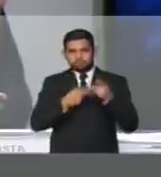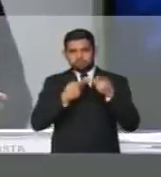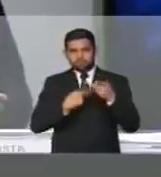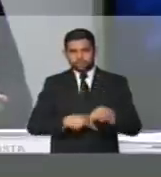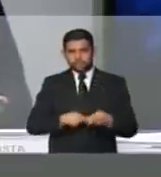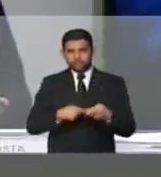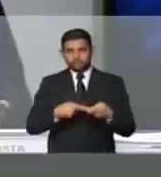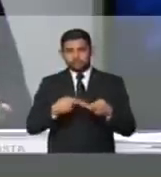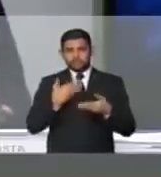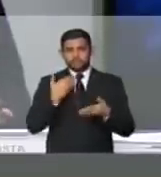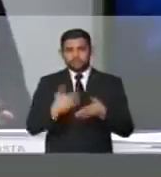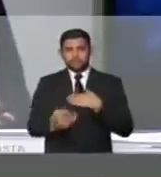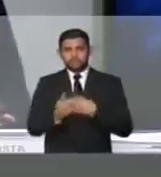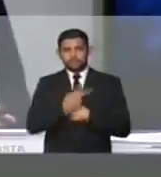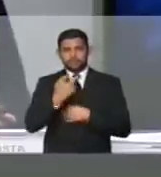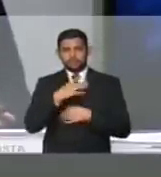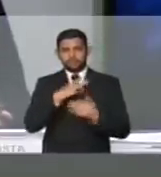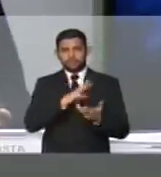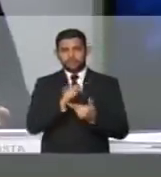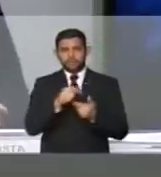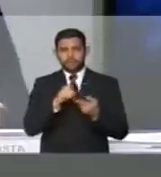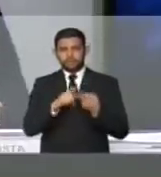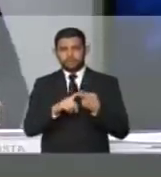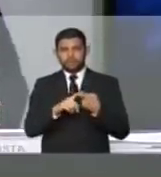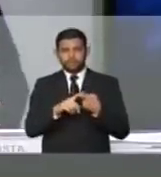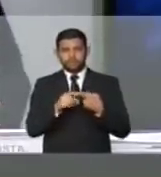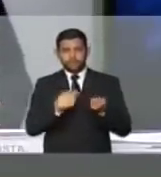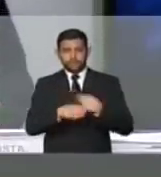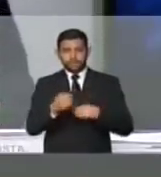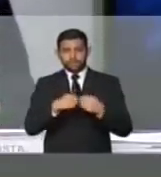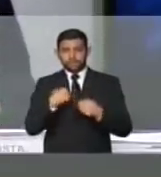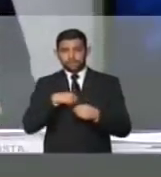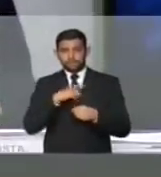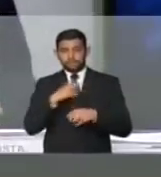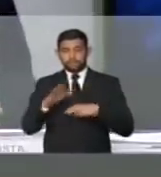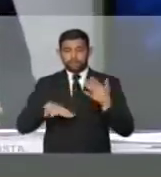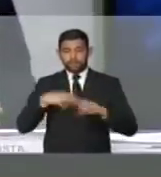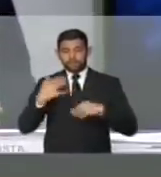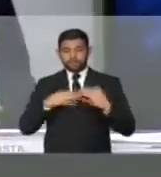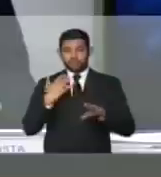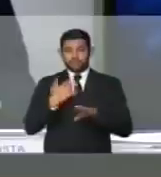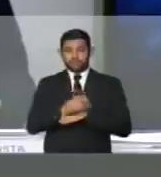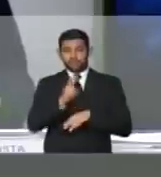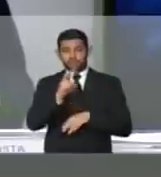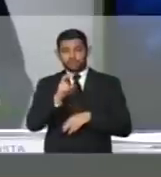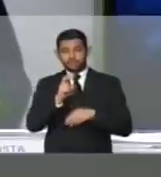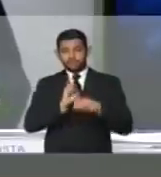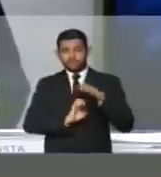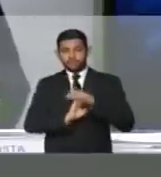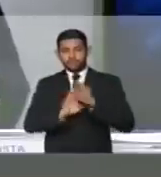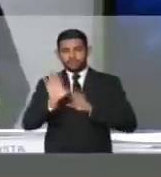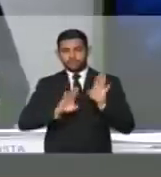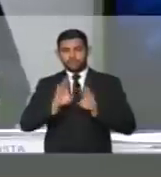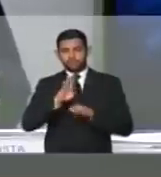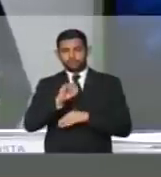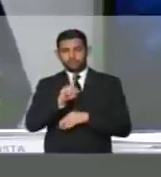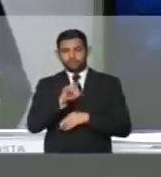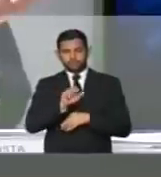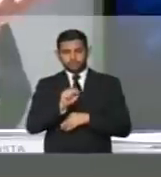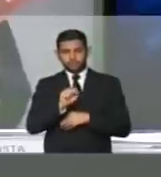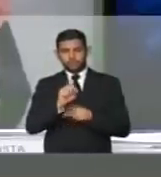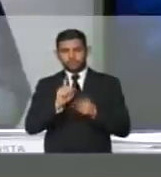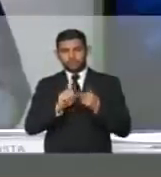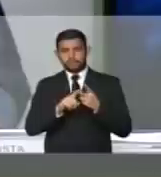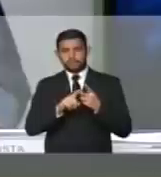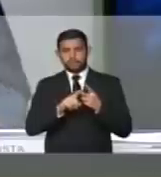você perde valor no mercado. Então, nós fomos muito ousados em ter 5 empresas listadas em bolsa.